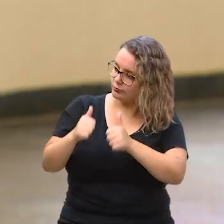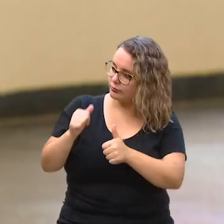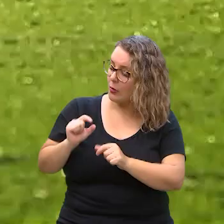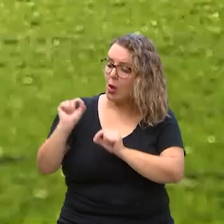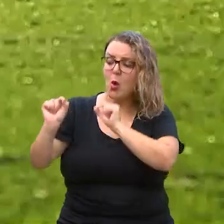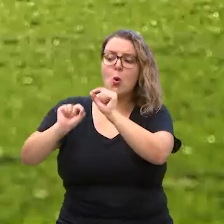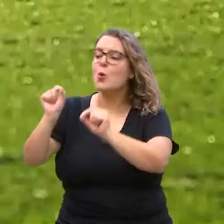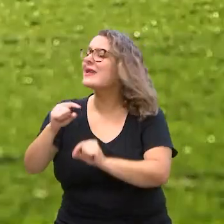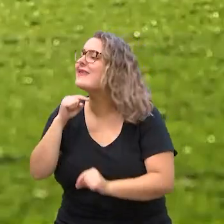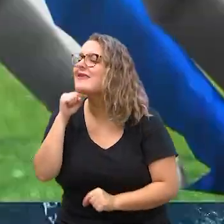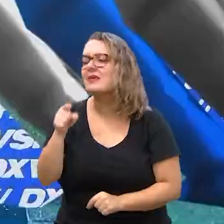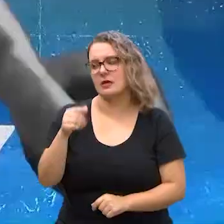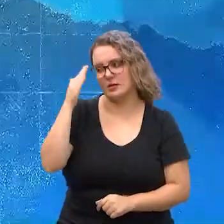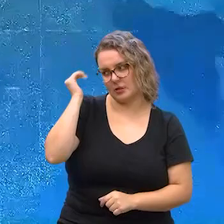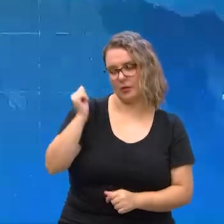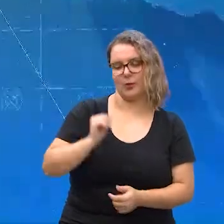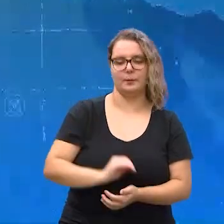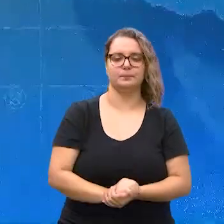ninguém sabe.